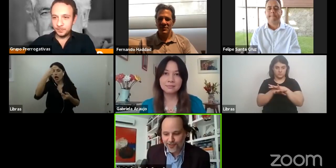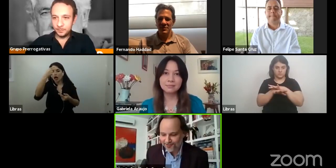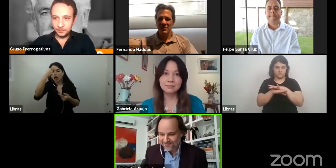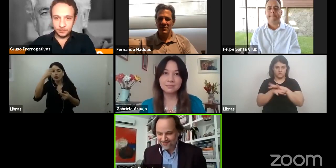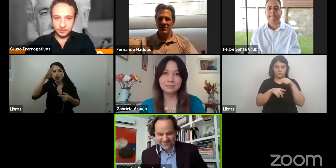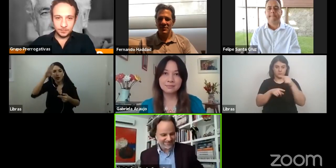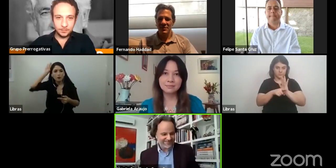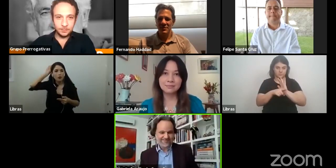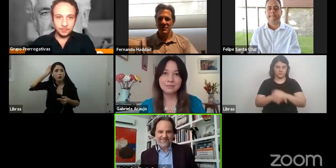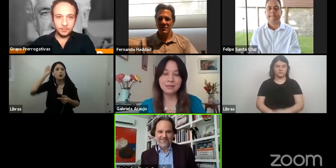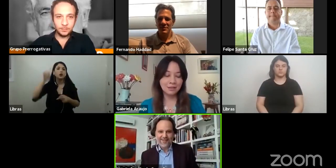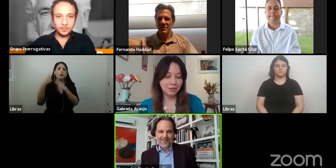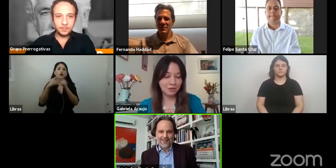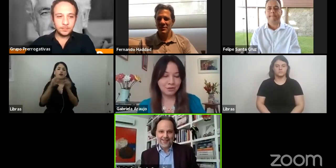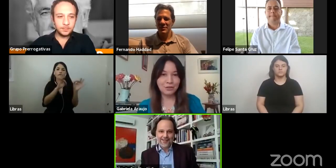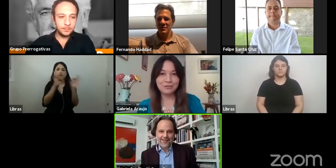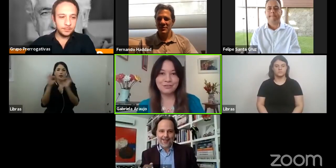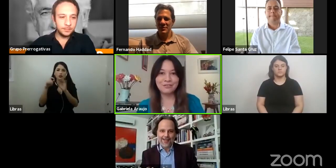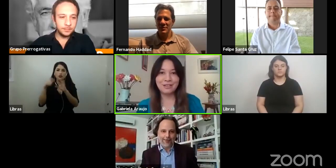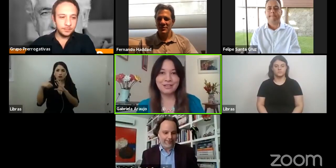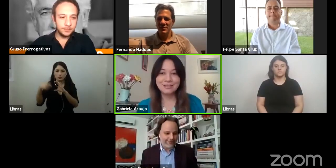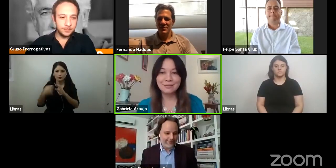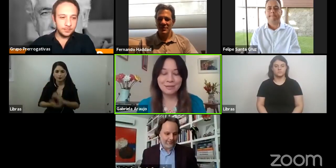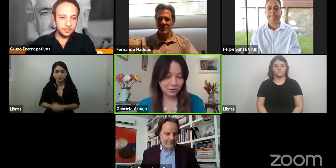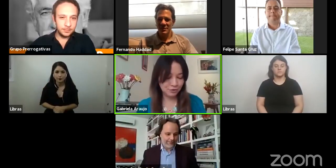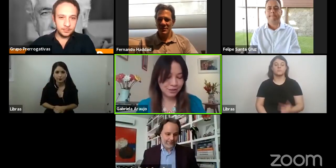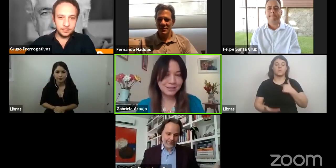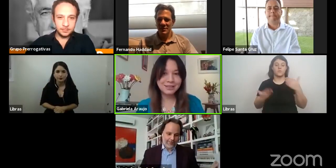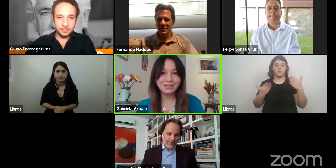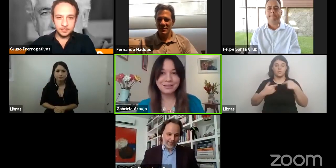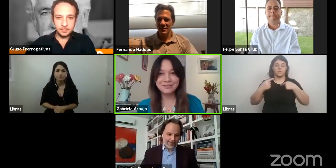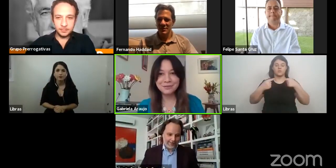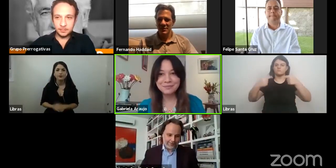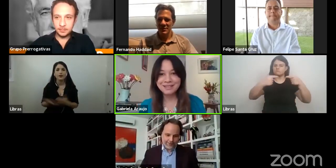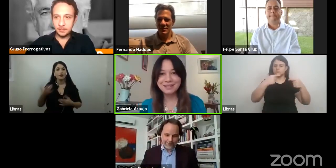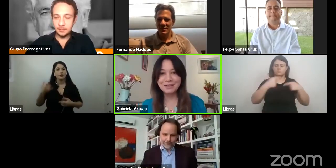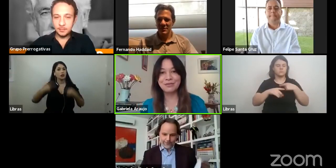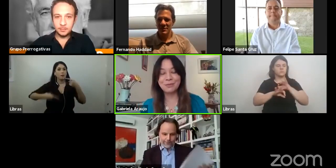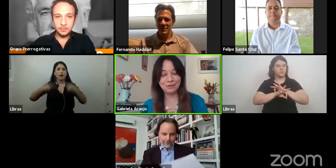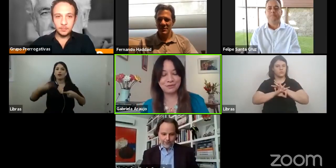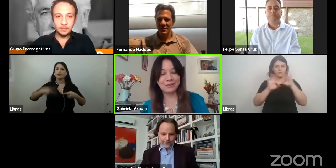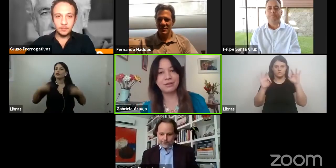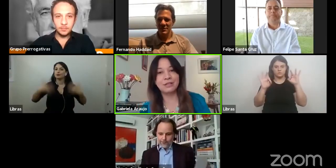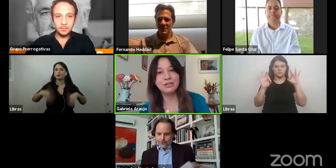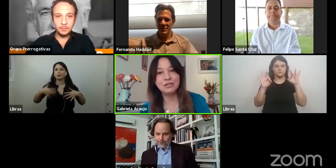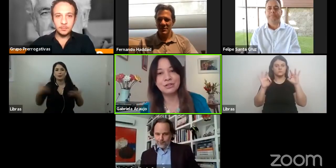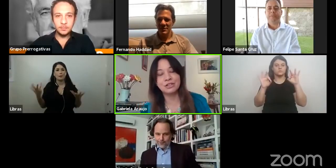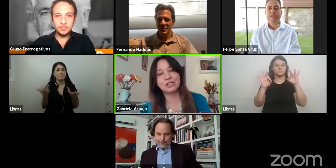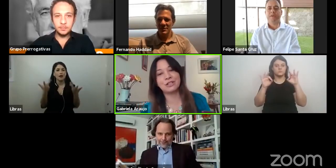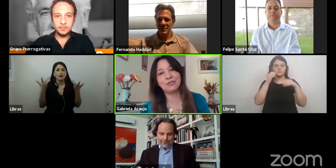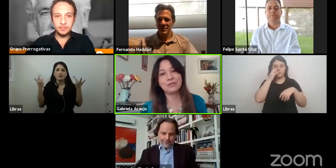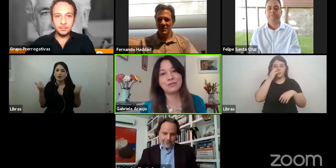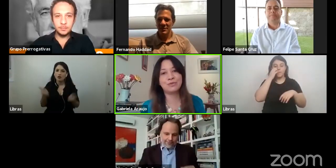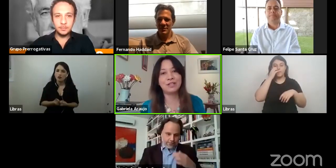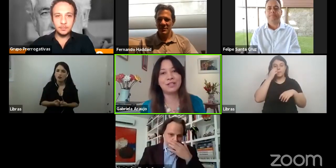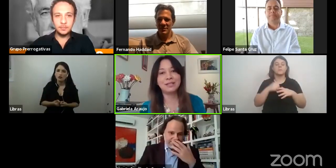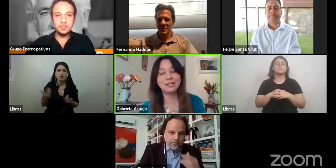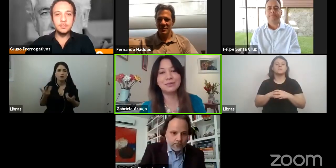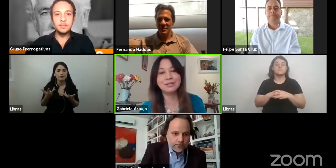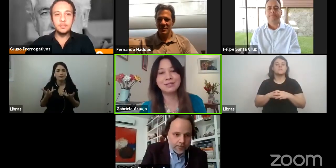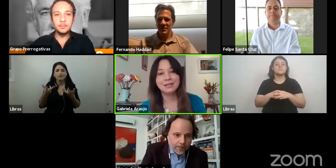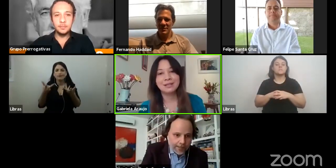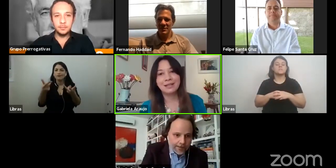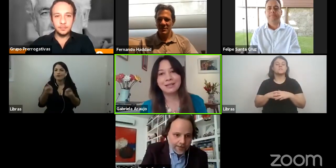passa um videozinho. Olha, eu vou falar, esse debate foi incrível e eu vou aproveitar o gancho que a gente estava falando sobre